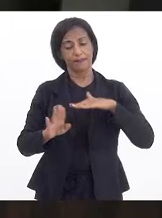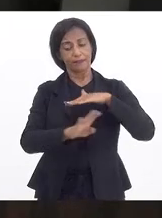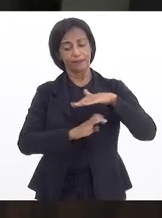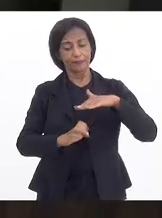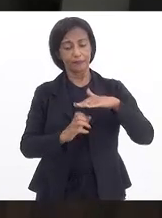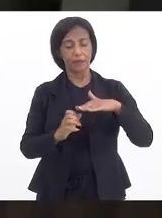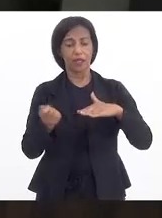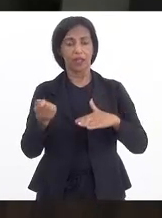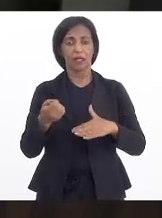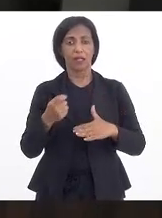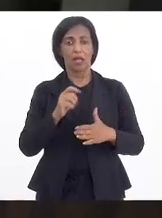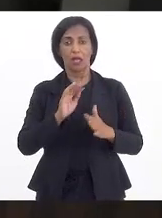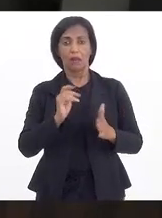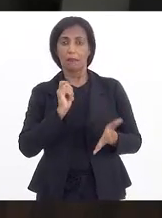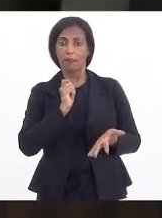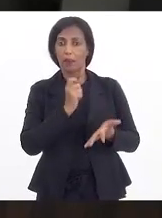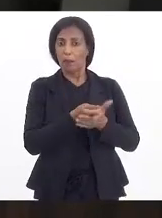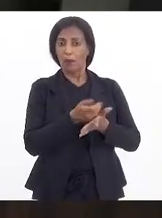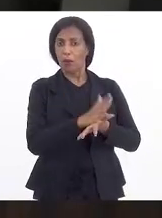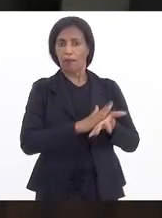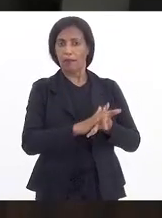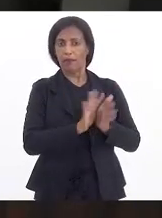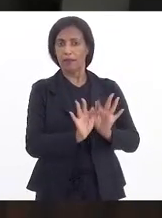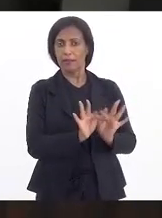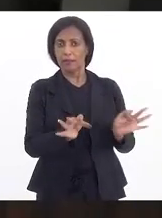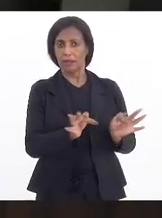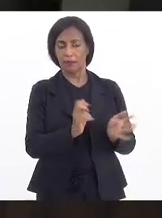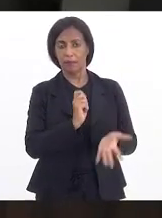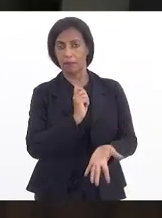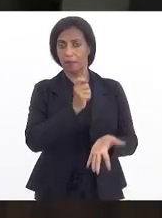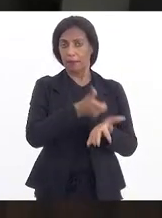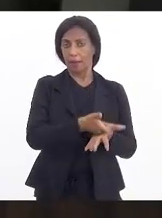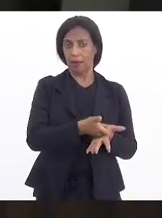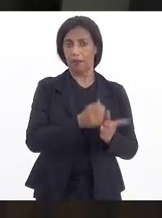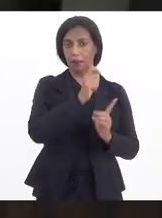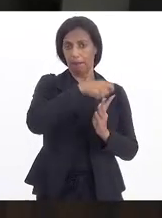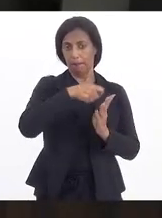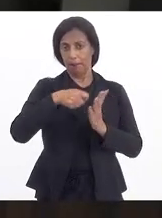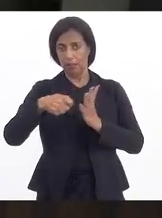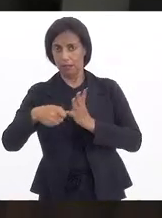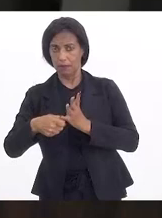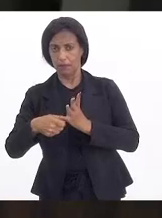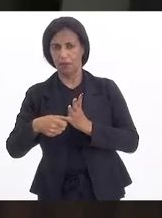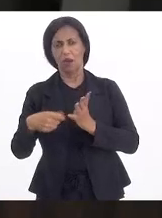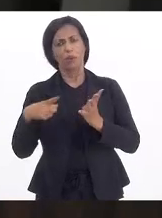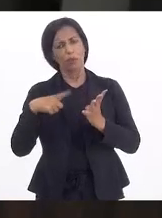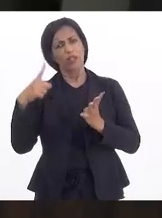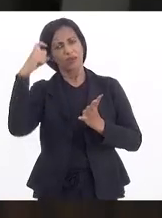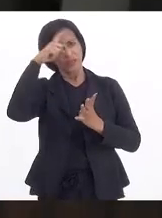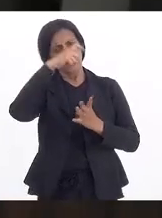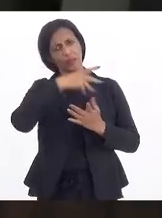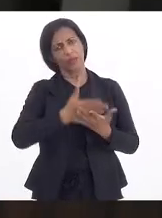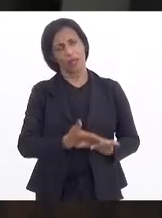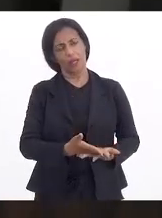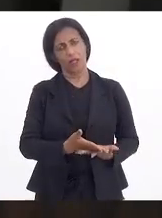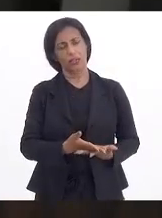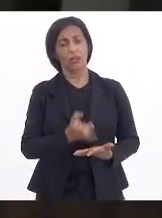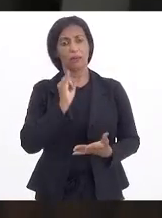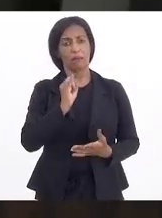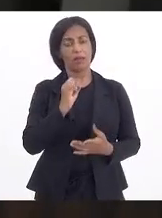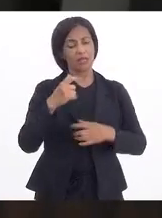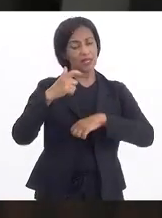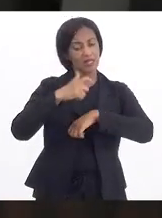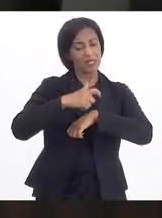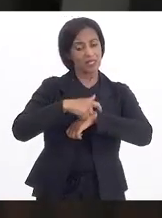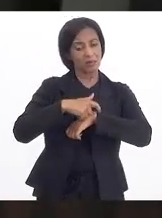empresa deixou de pagar o simples primeiro é o pagamento mensalmente aquela Teve alguma dificuldade Mas então